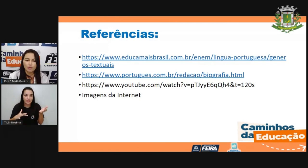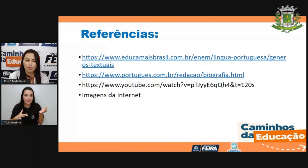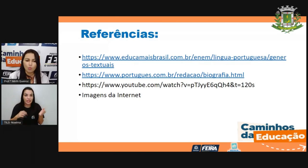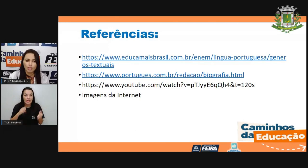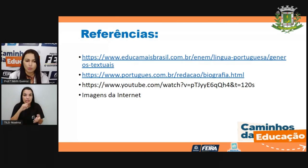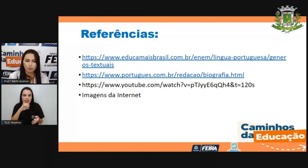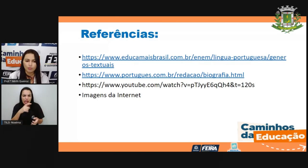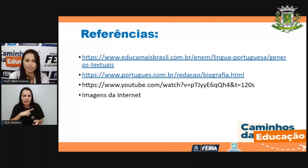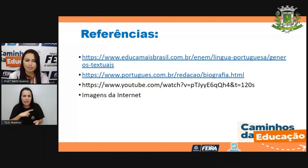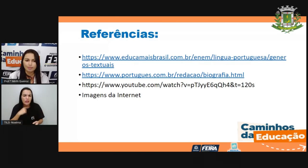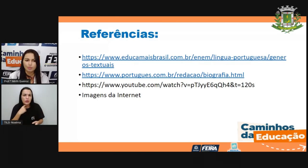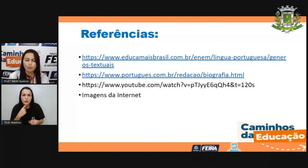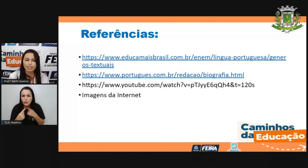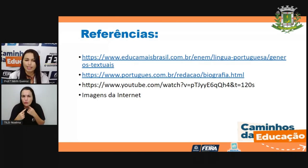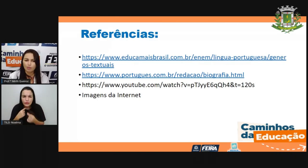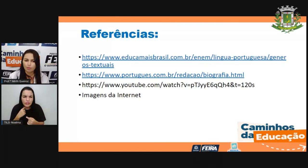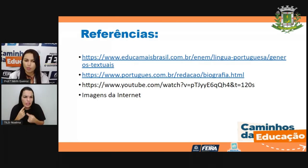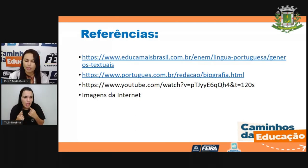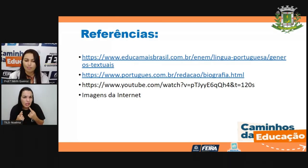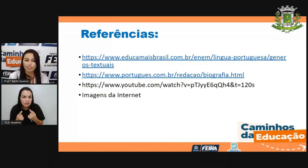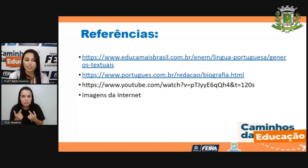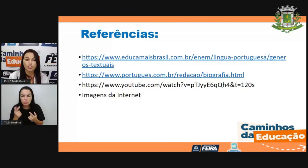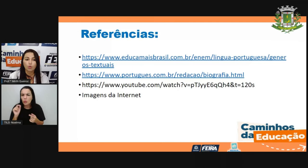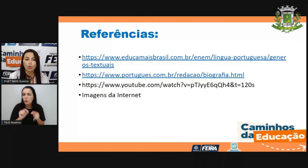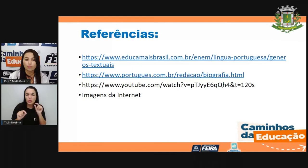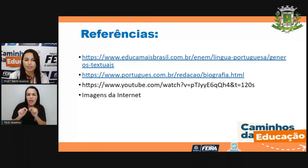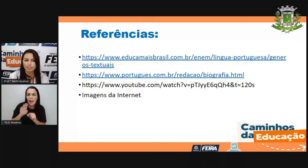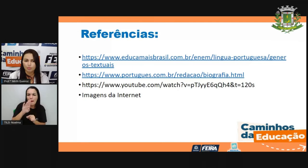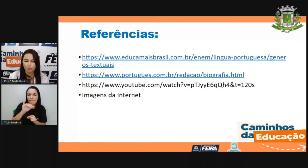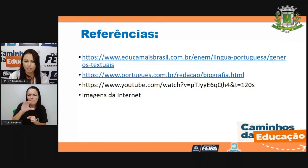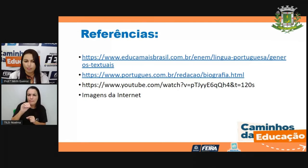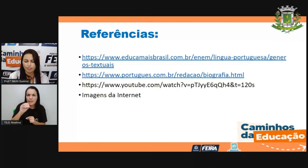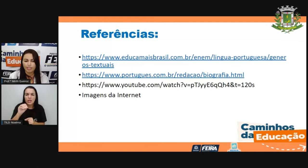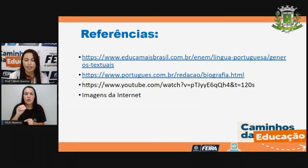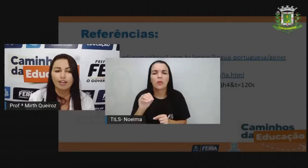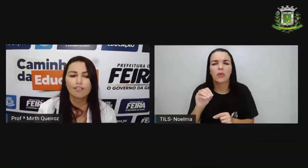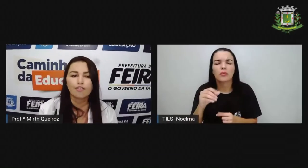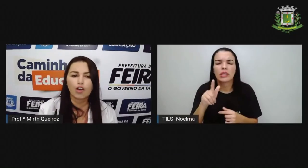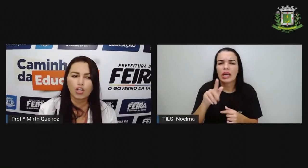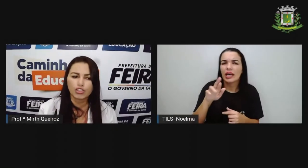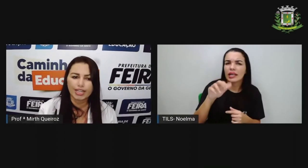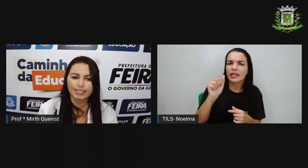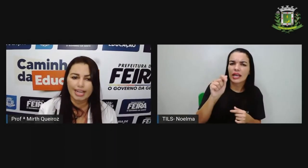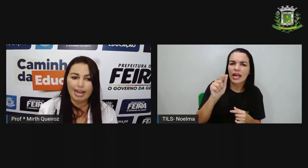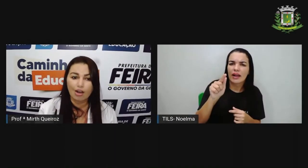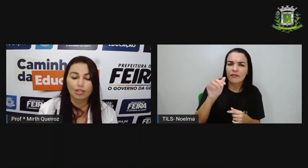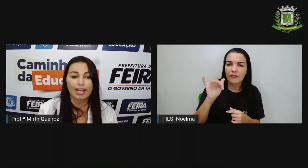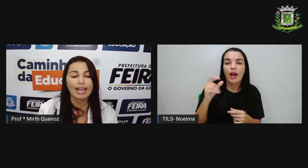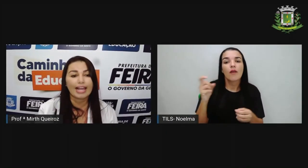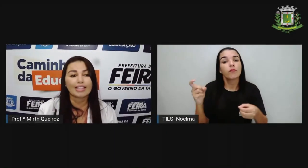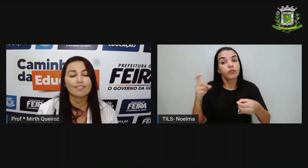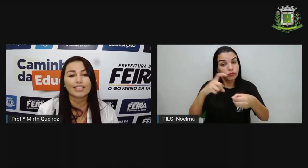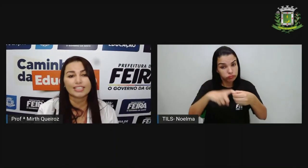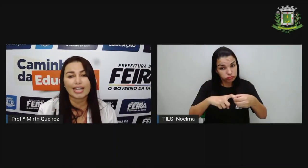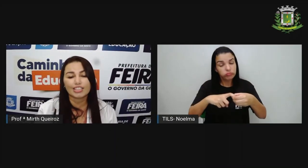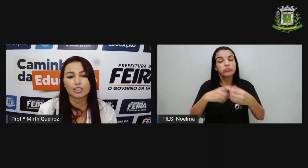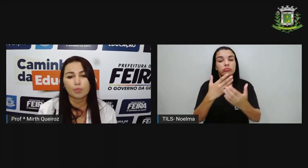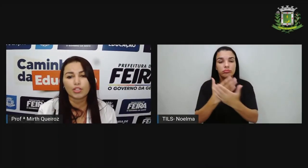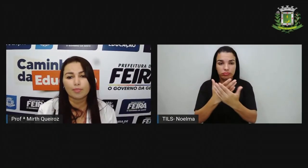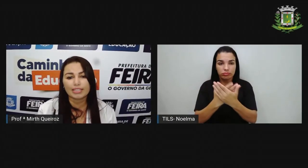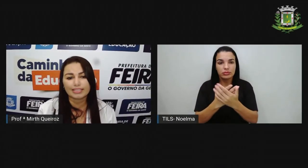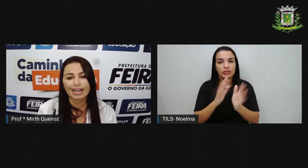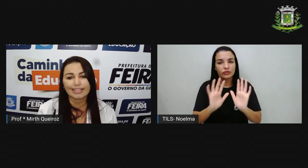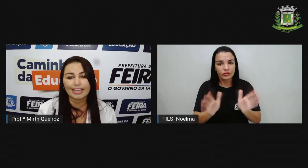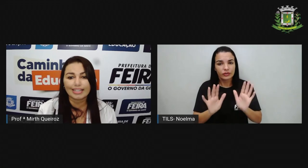Sentiu alguma dúvida do que é uma biografia, de como fazer uma biografia? Volte a essa aula, ela vai estar